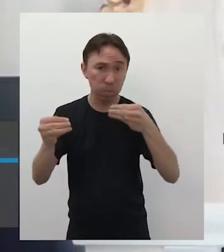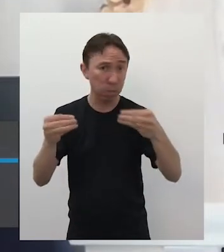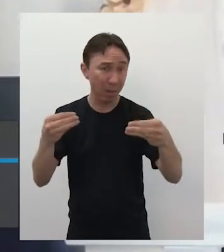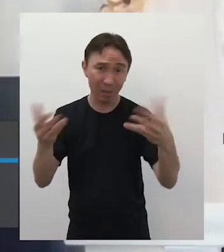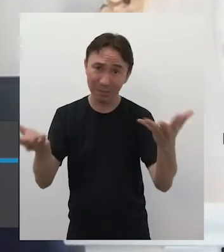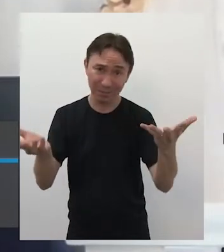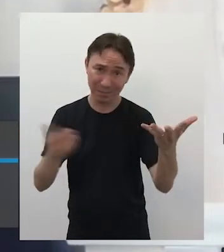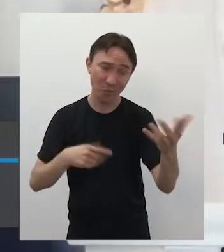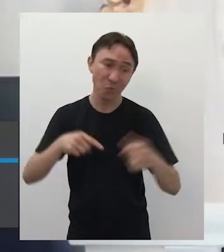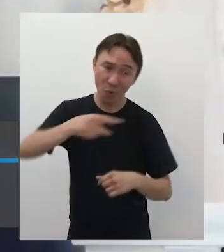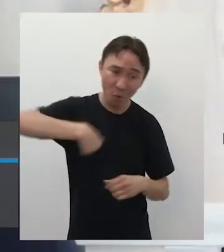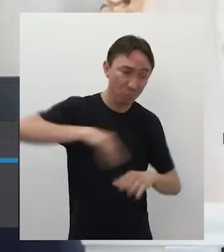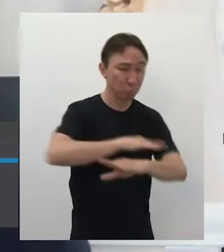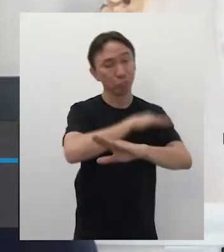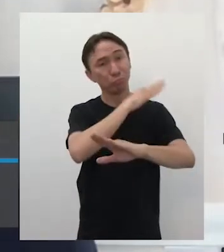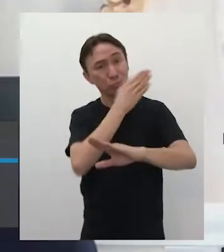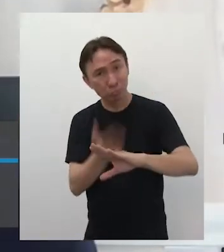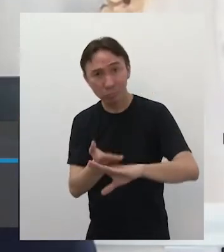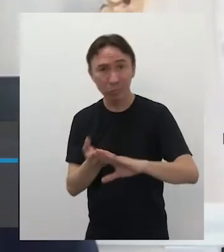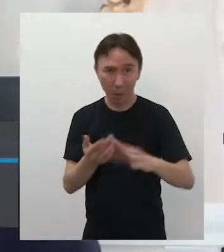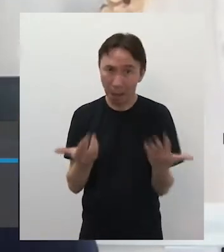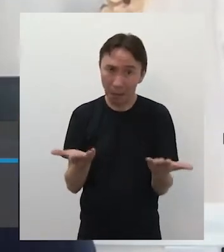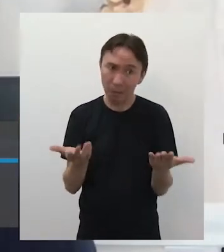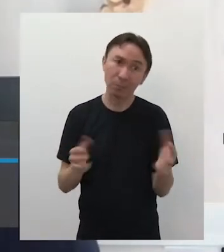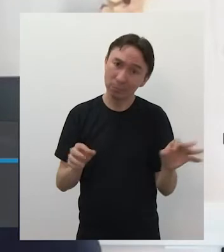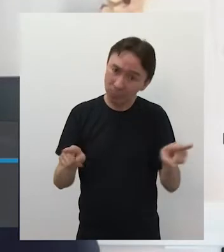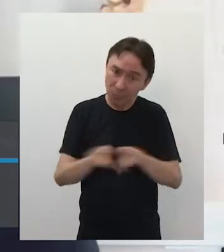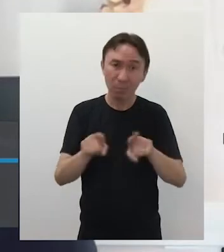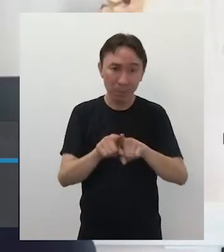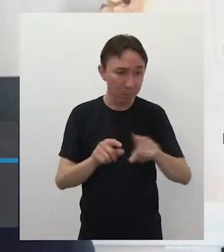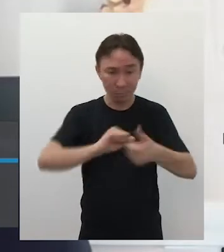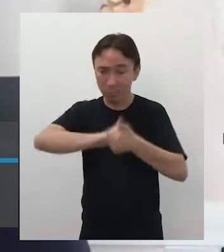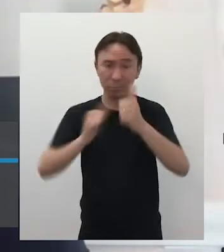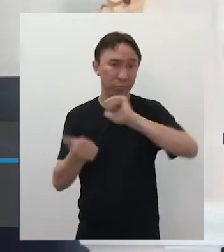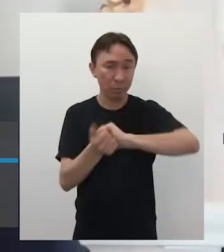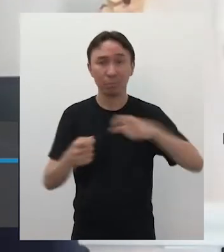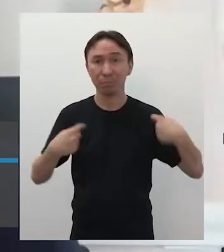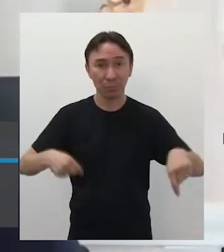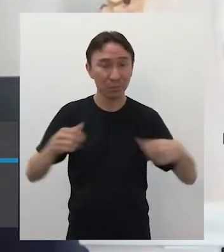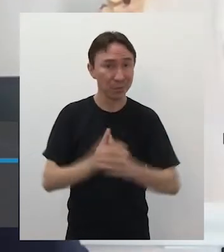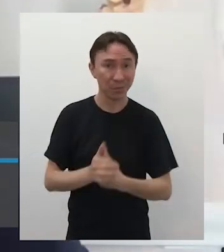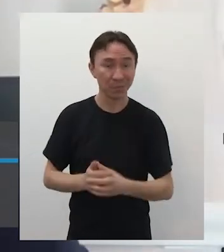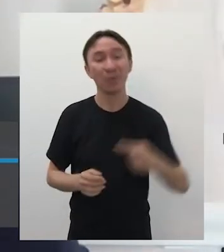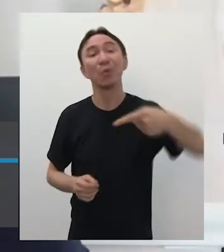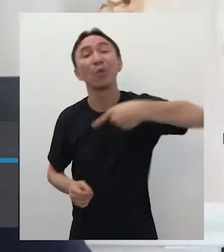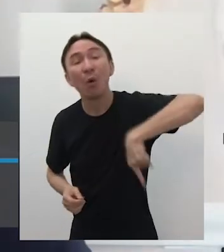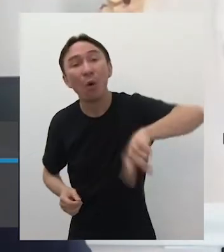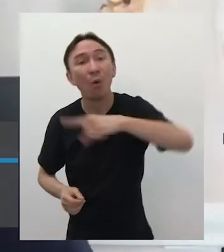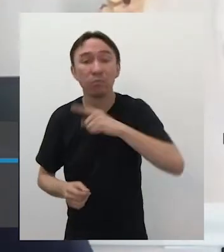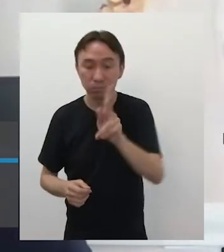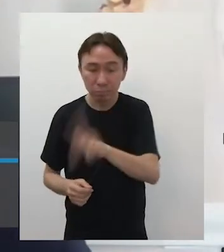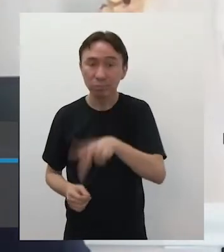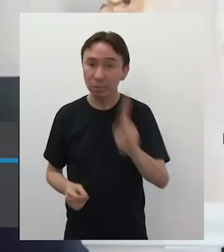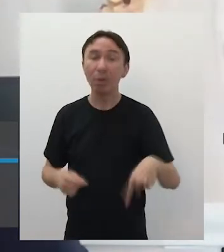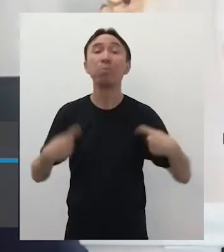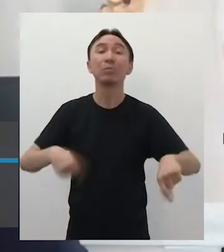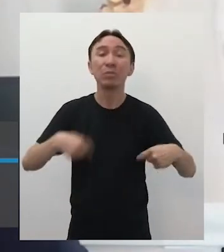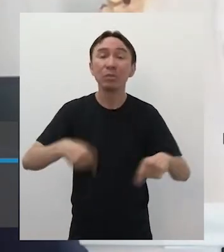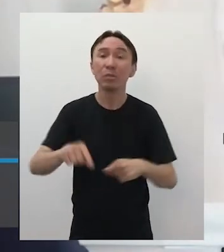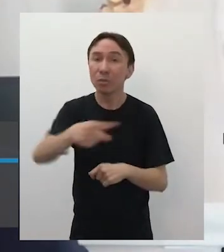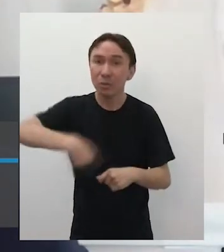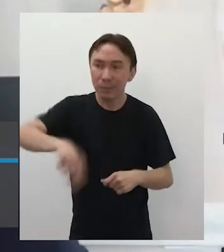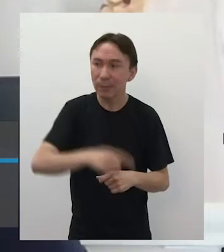quando esses imprevistos acontecem, eu me reorganizo, tá? Porque tudo é flexível, até a